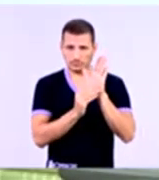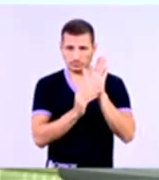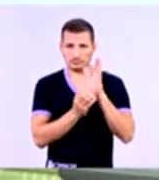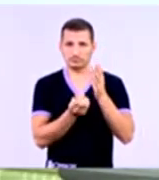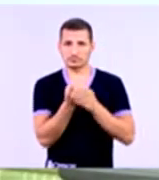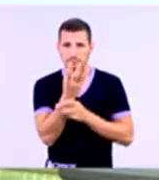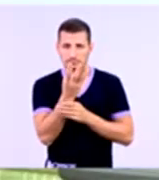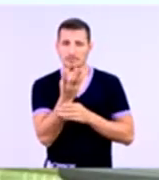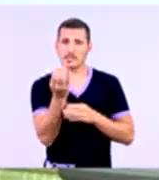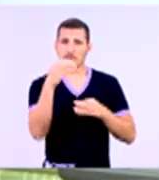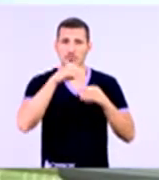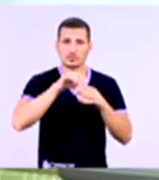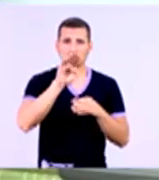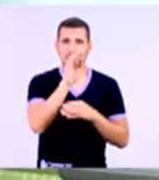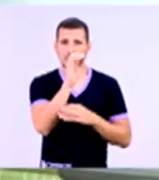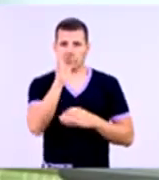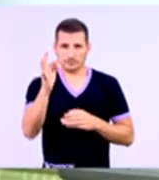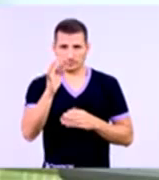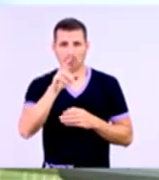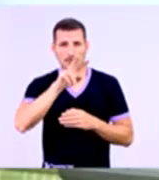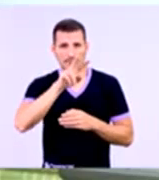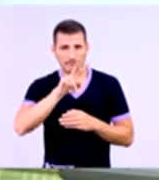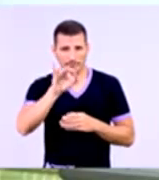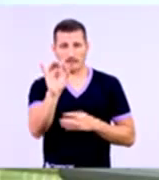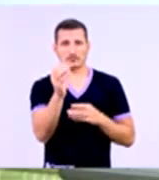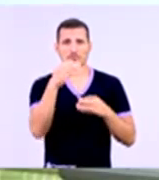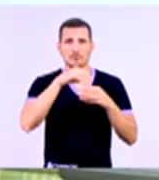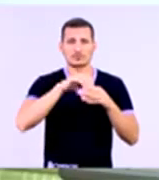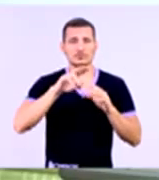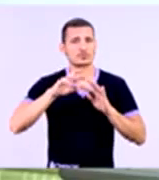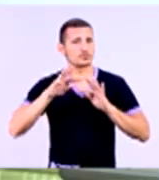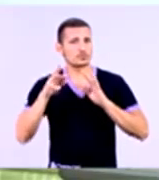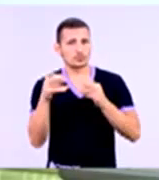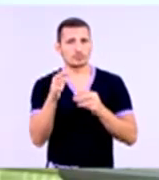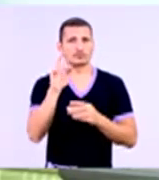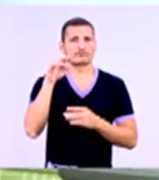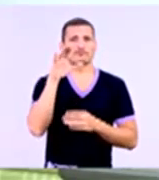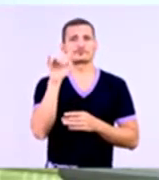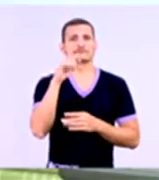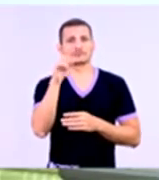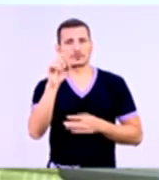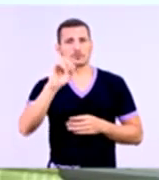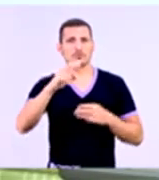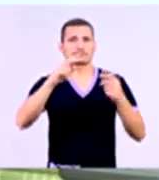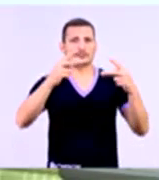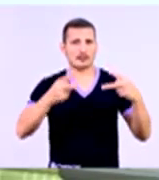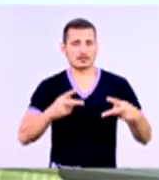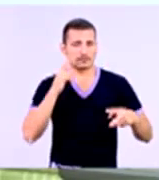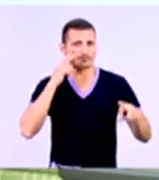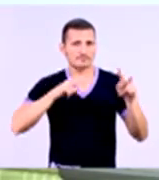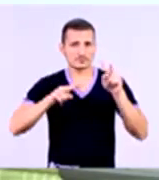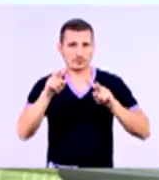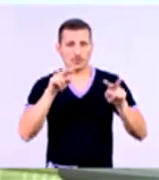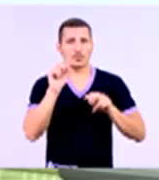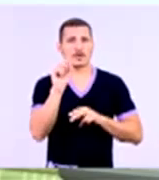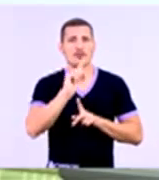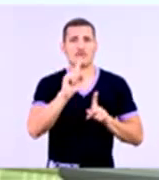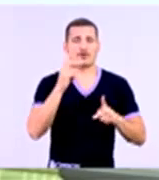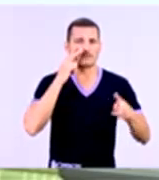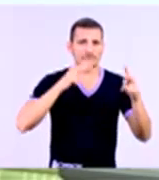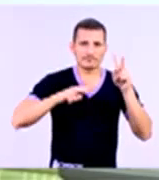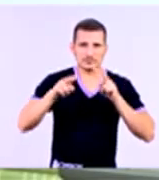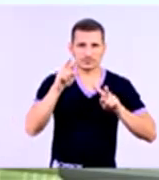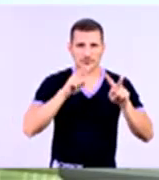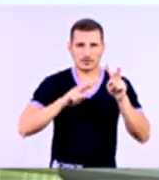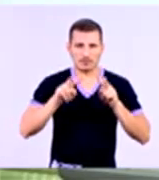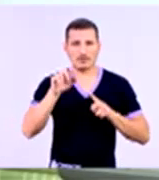o Bootstrap. Ele vai incluir tudo que é funcionalidade ou tag visual. O que não é visual, que